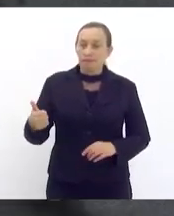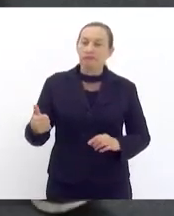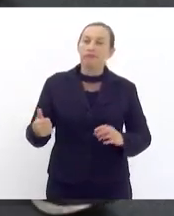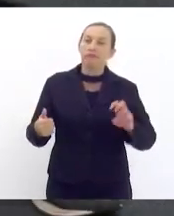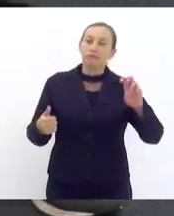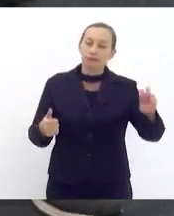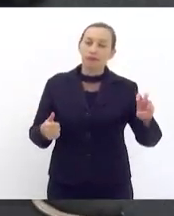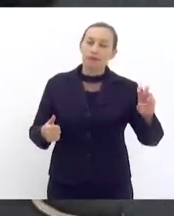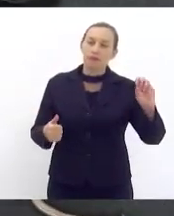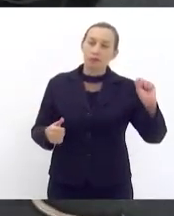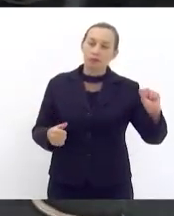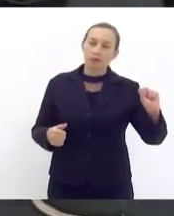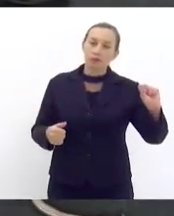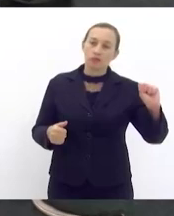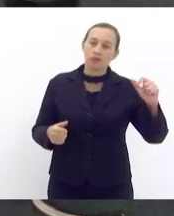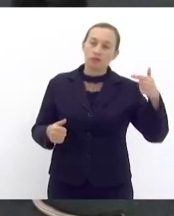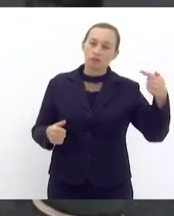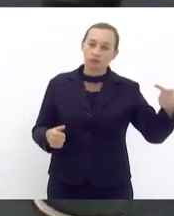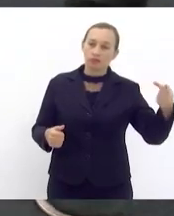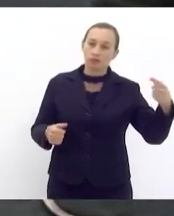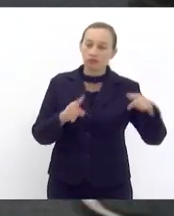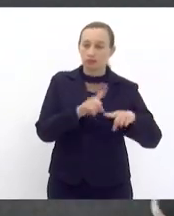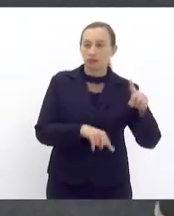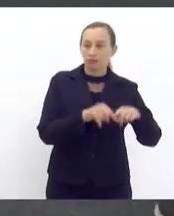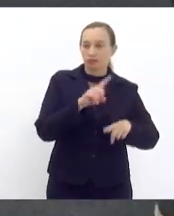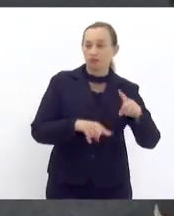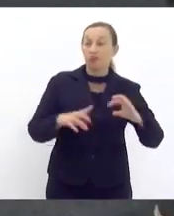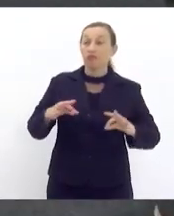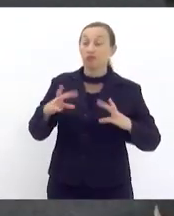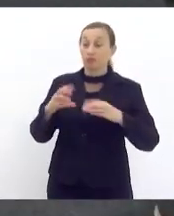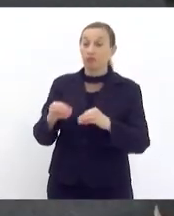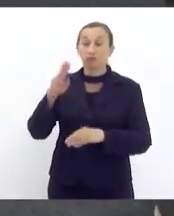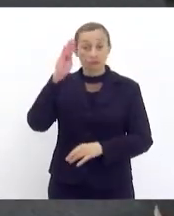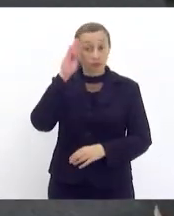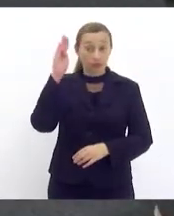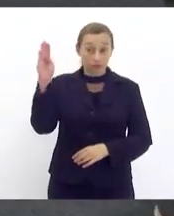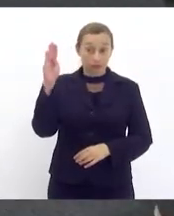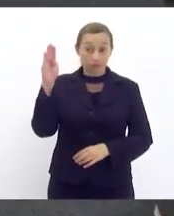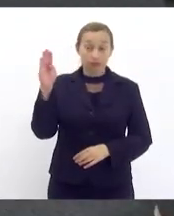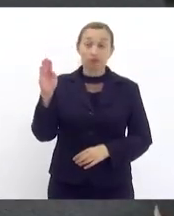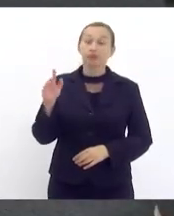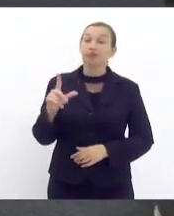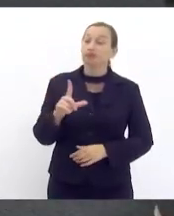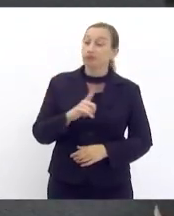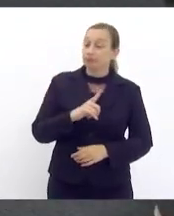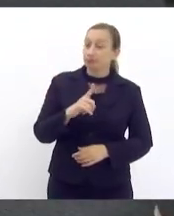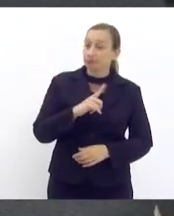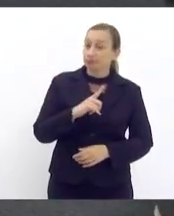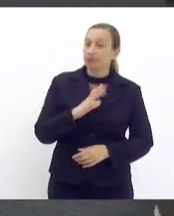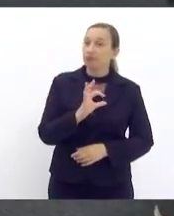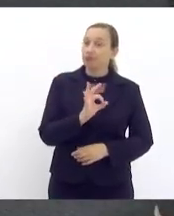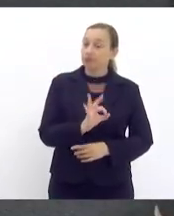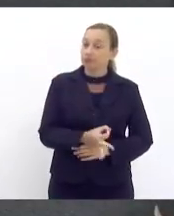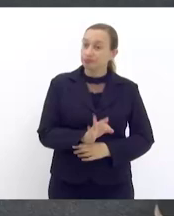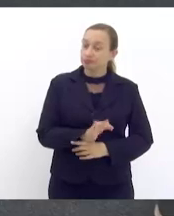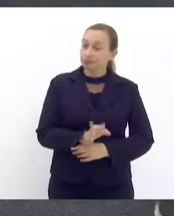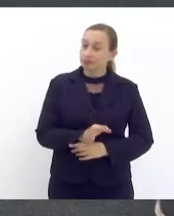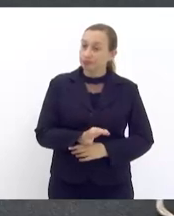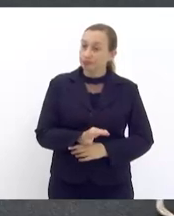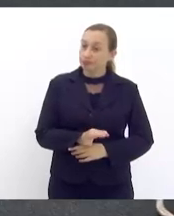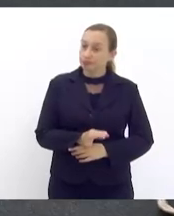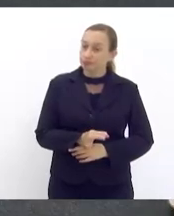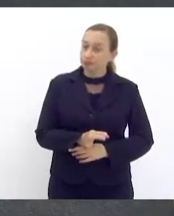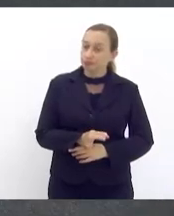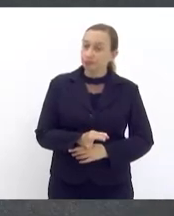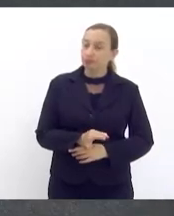5.897 produtos por tudo isso é fundamental que a gente tenha Exatamente esse